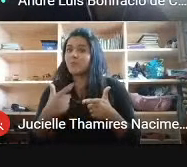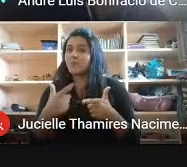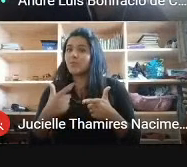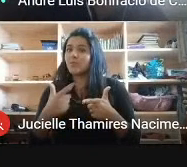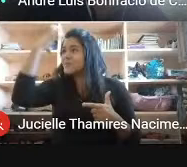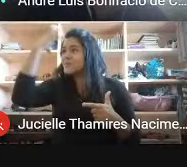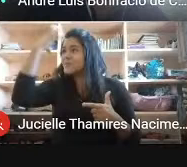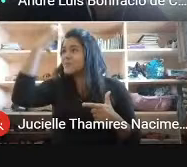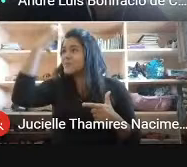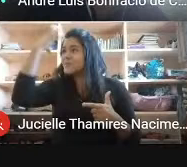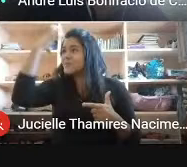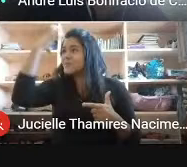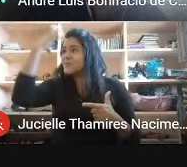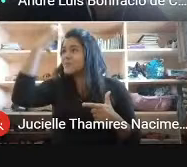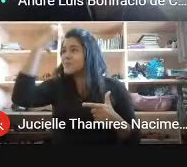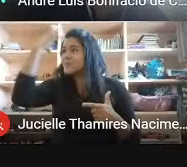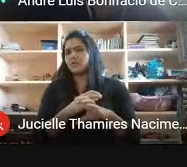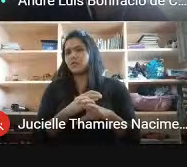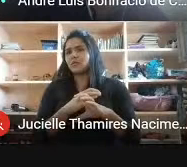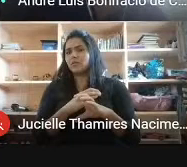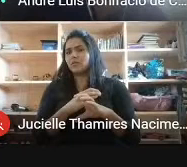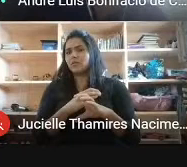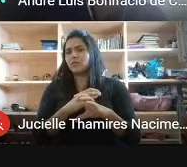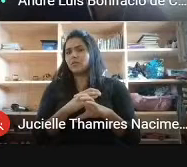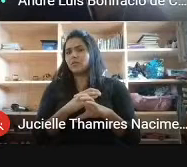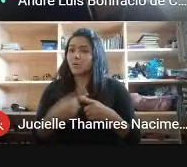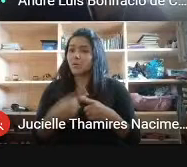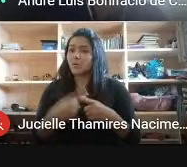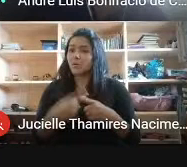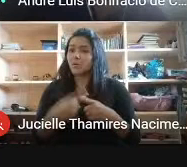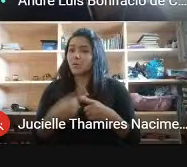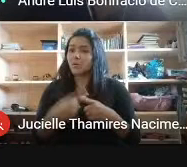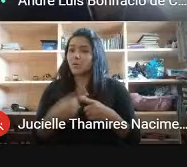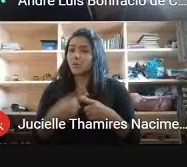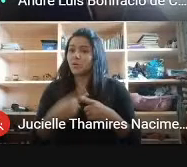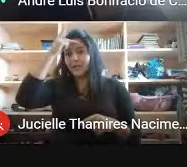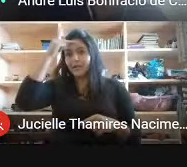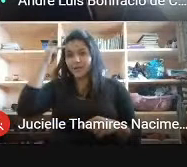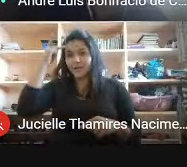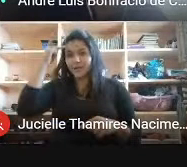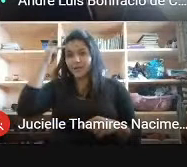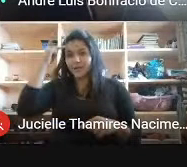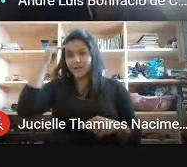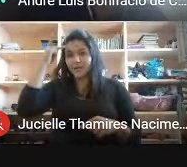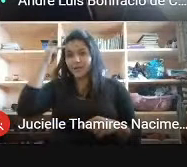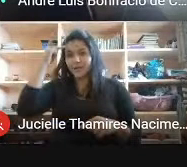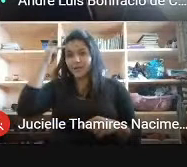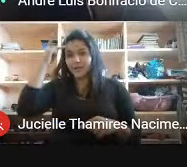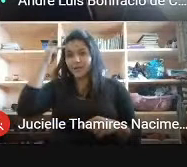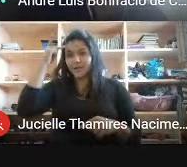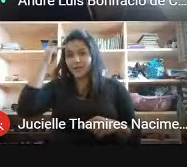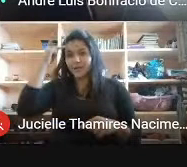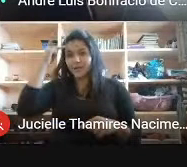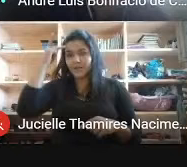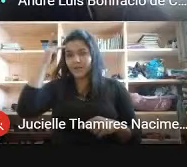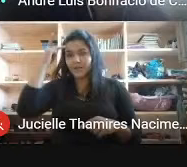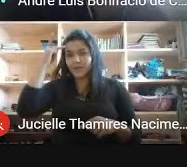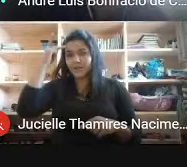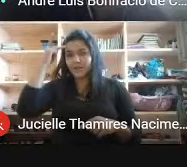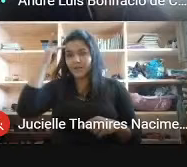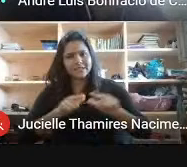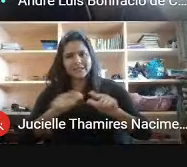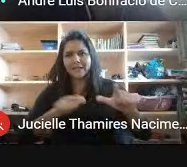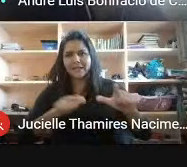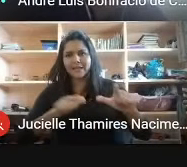cada um, eles fazem o que é feito, eles seguem um protocolo, entretanto, a atenção básica não se comunica